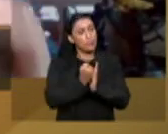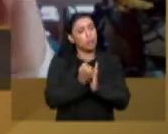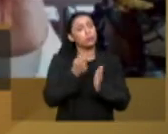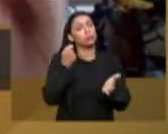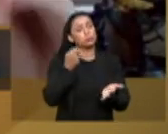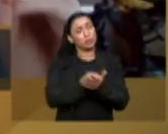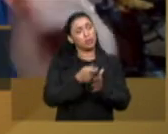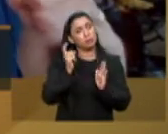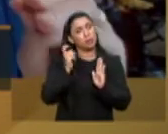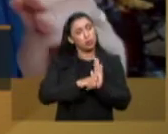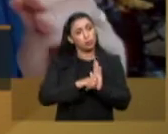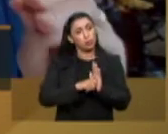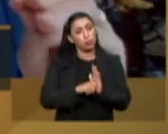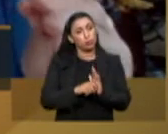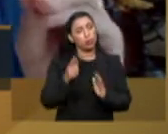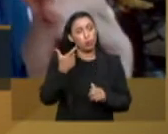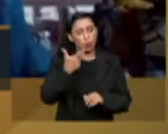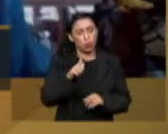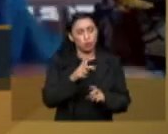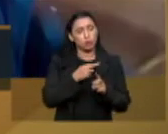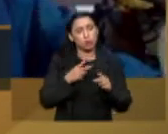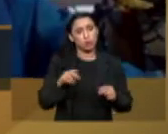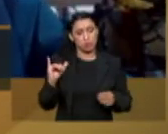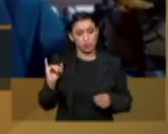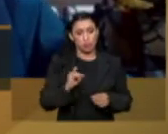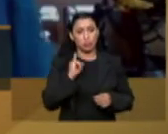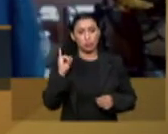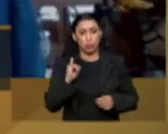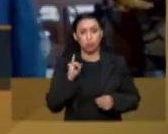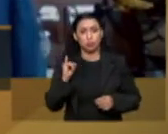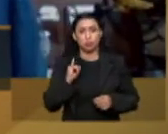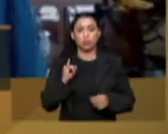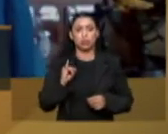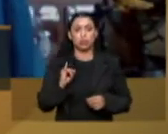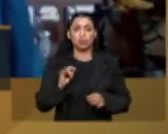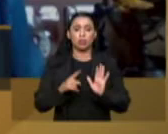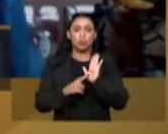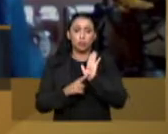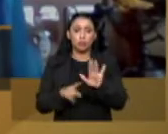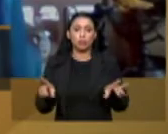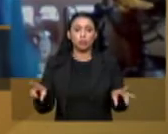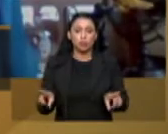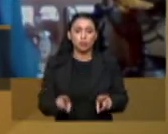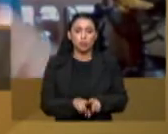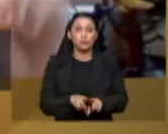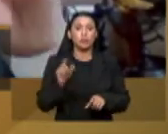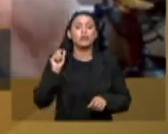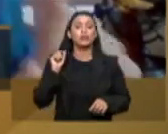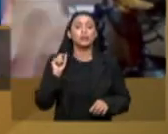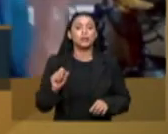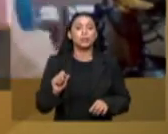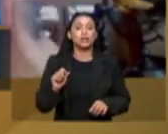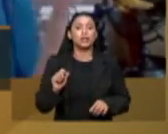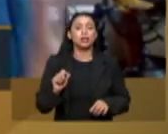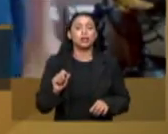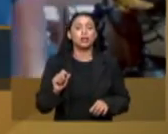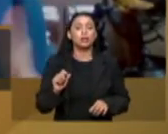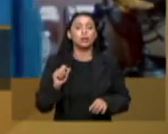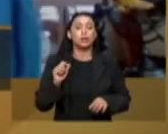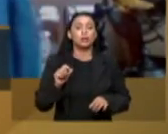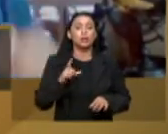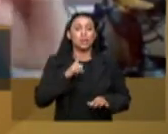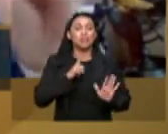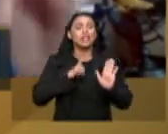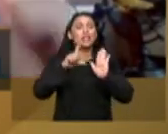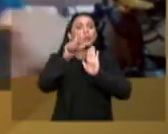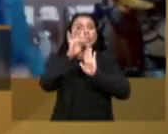tributo. E outro ponto importante que eu já de pronto reforço é o fato de que o que se garante no